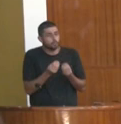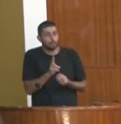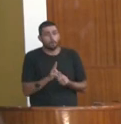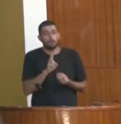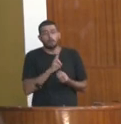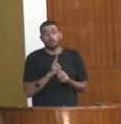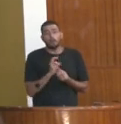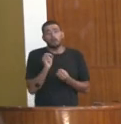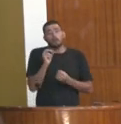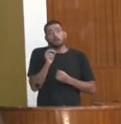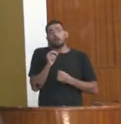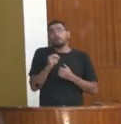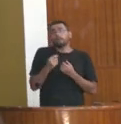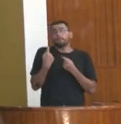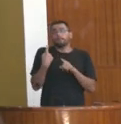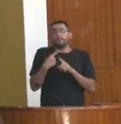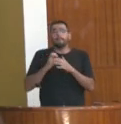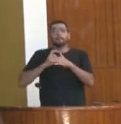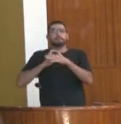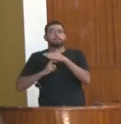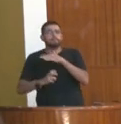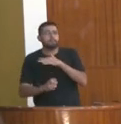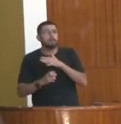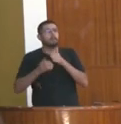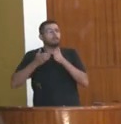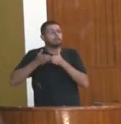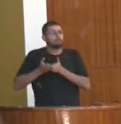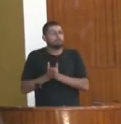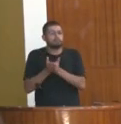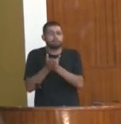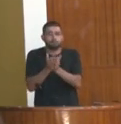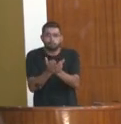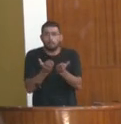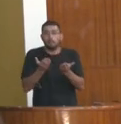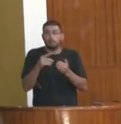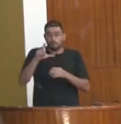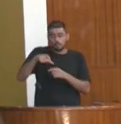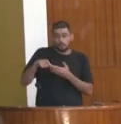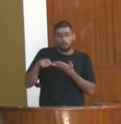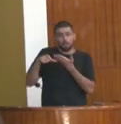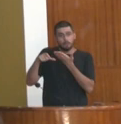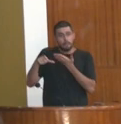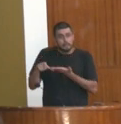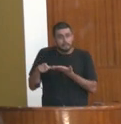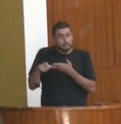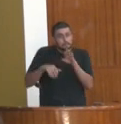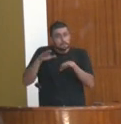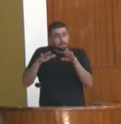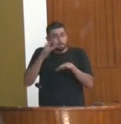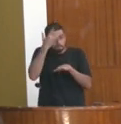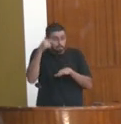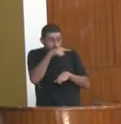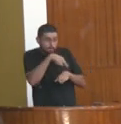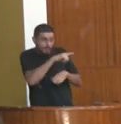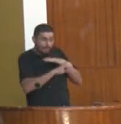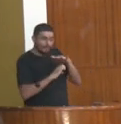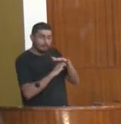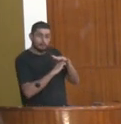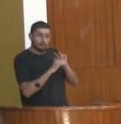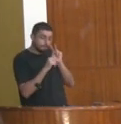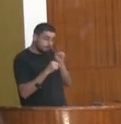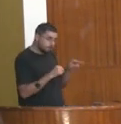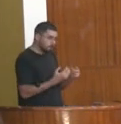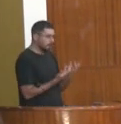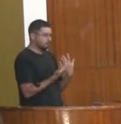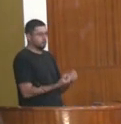da supervia, do metrô, da barca, fazer com que você usufrua desse serviço sem a contrapartida do pagamento.